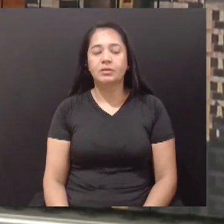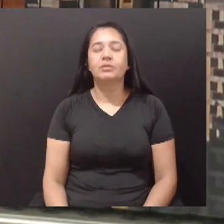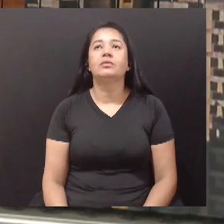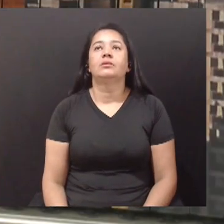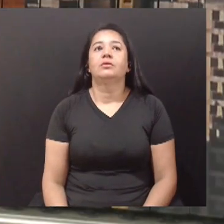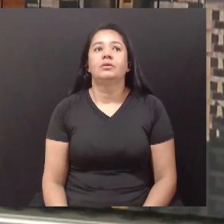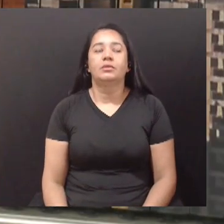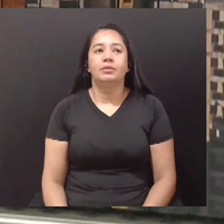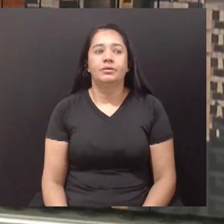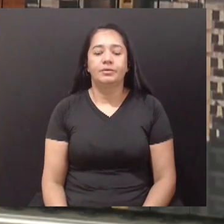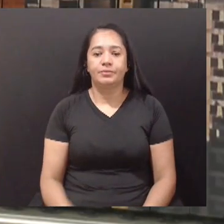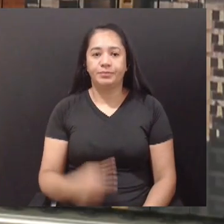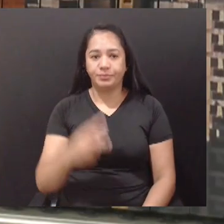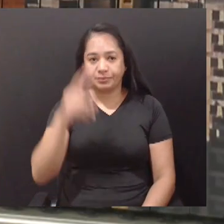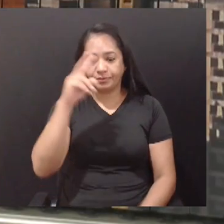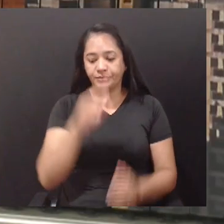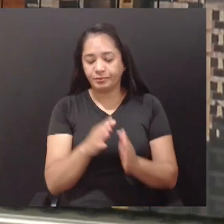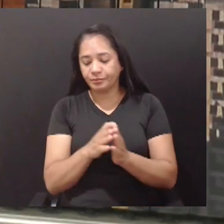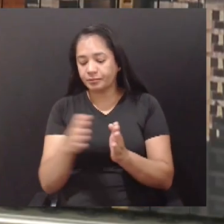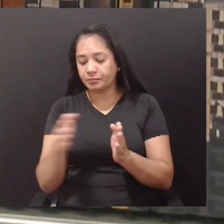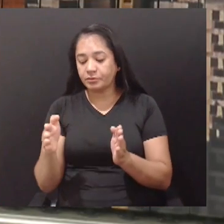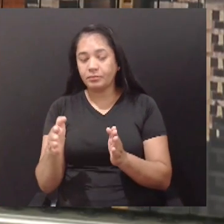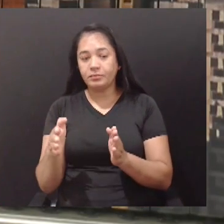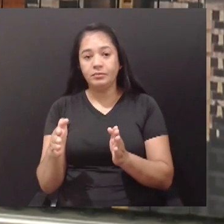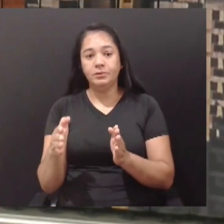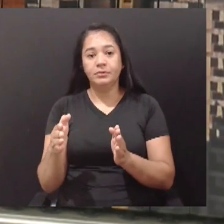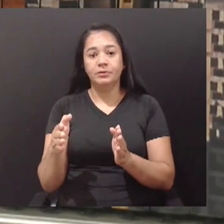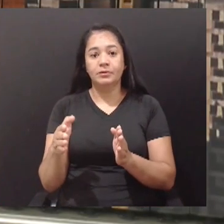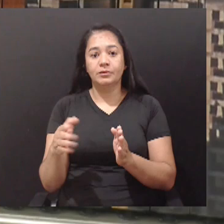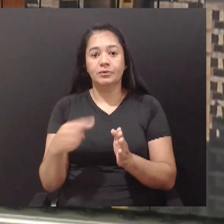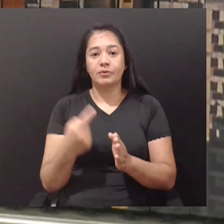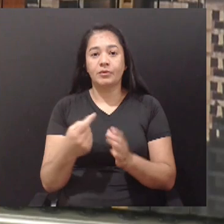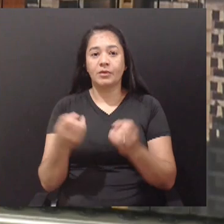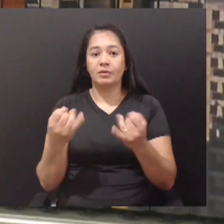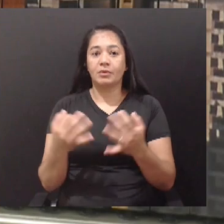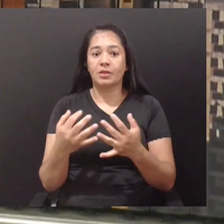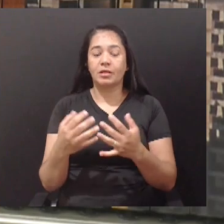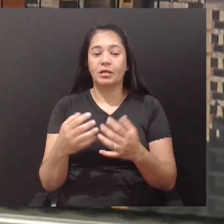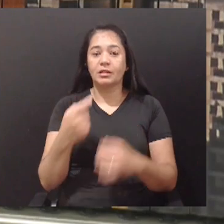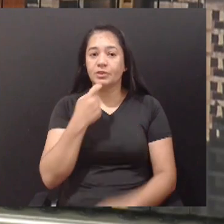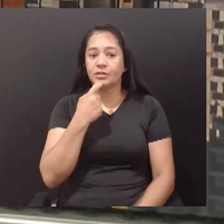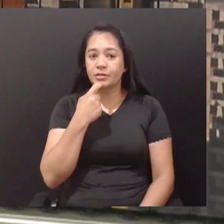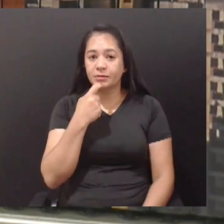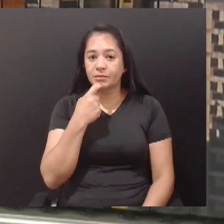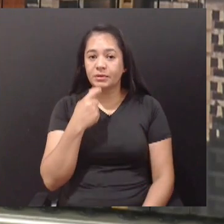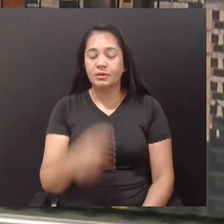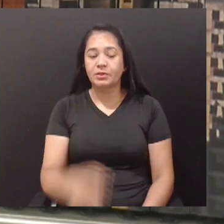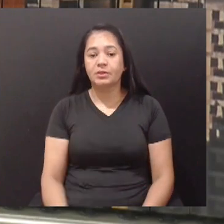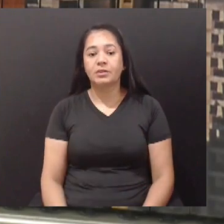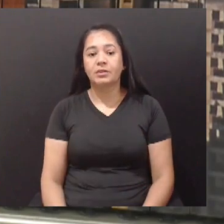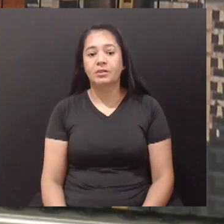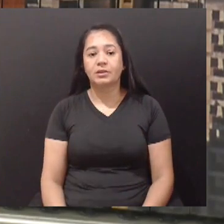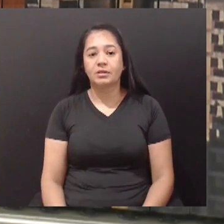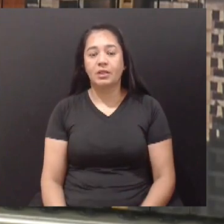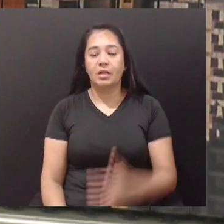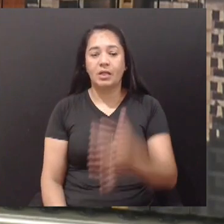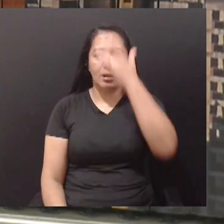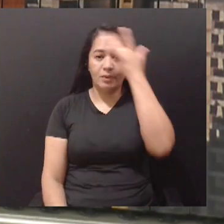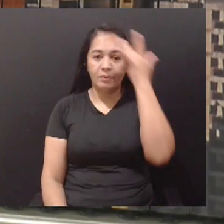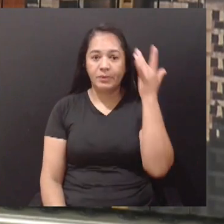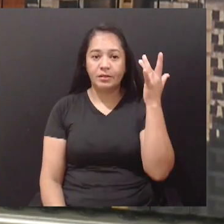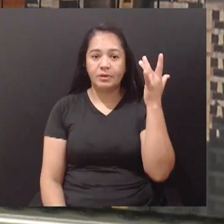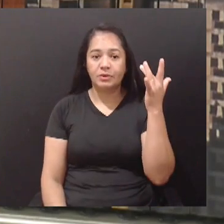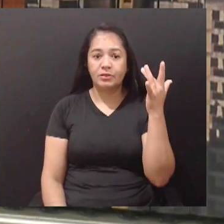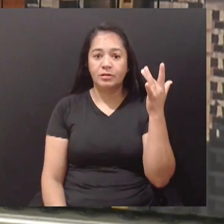que a gente estava num período aqui no estado de São Paulo, a gente está falando especificamente de Campinas, no interior de São Paulo, em que as pessoas receberam, inclusive,